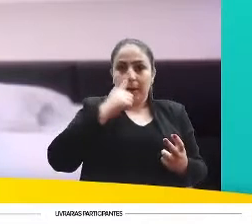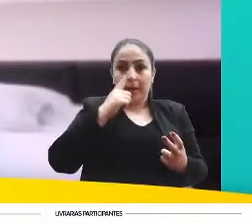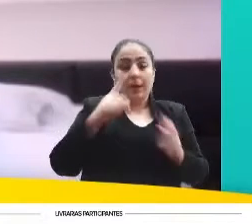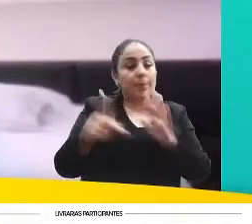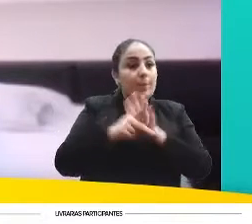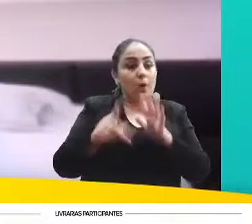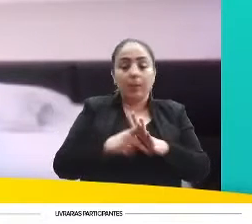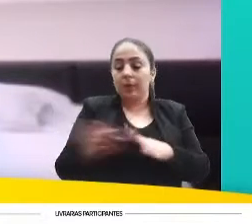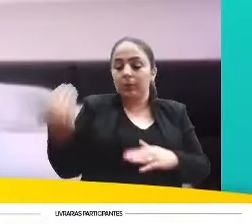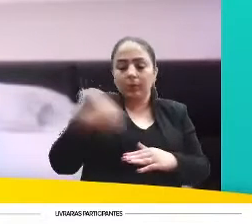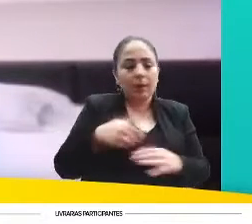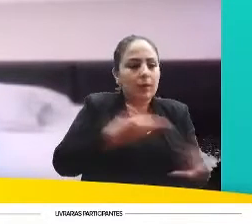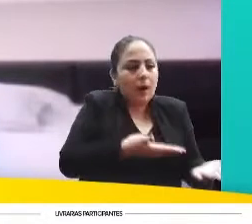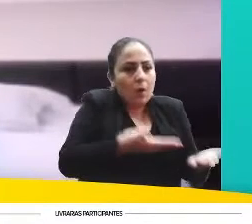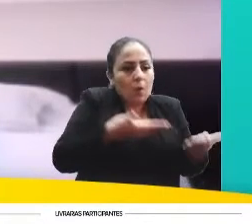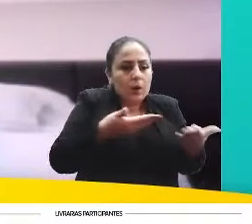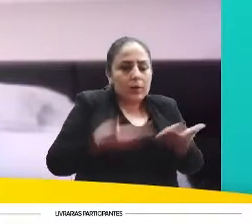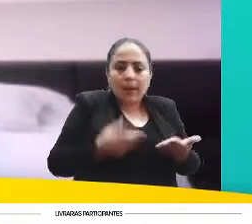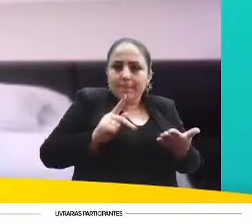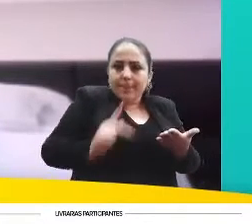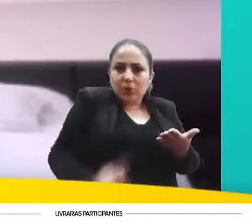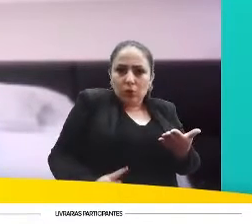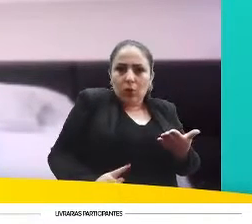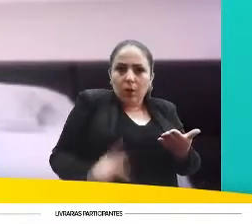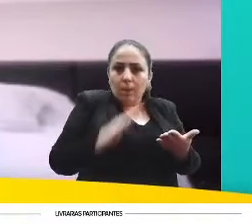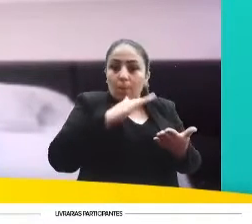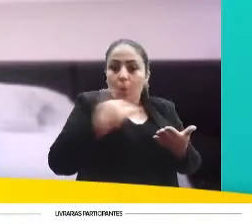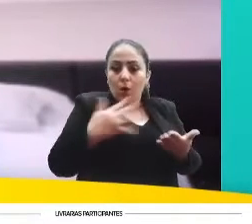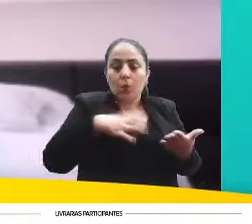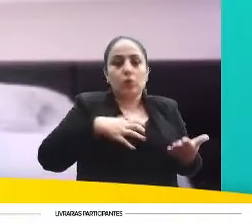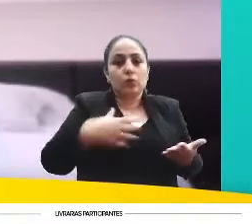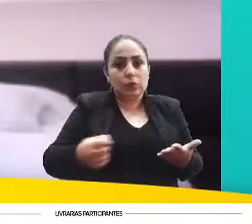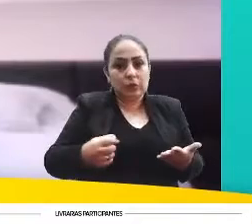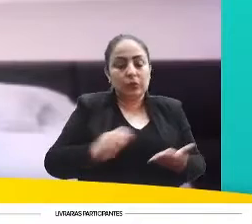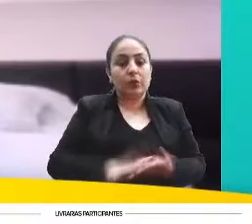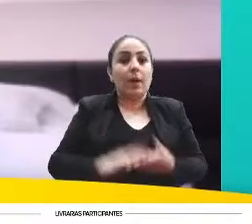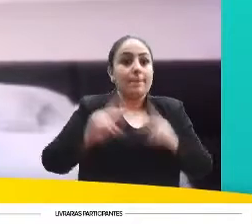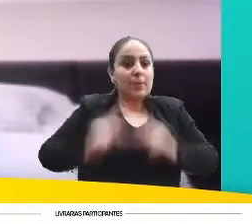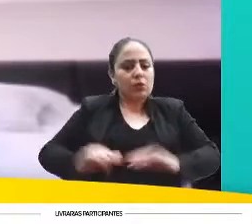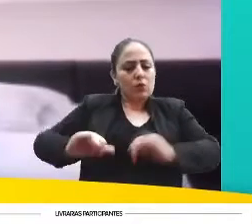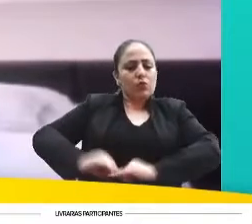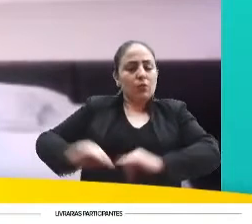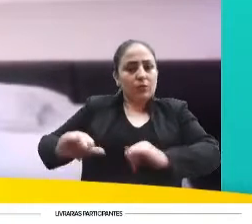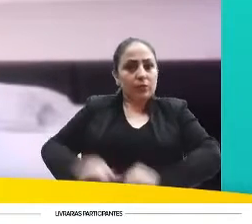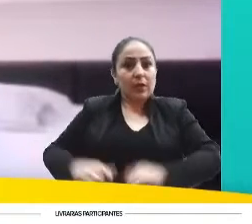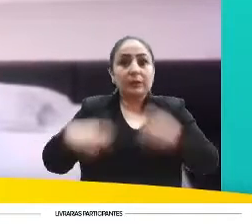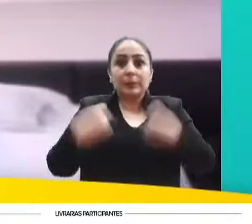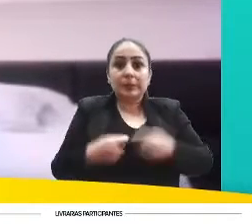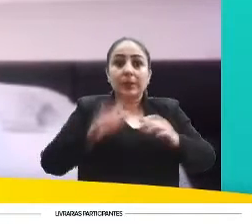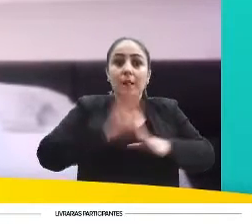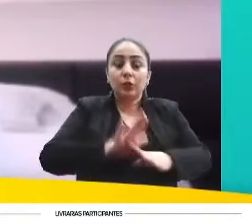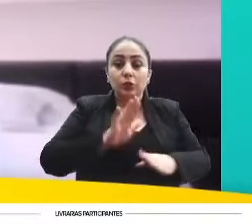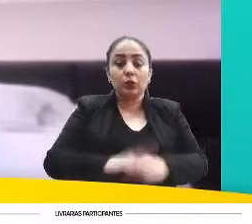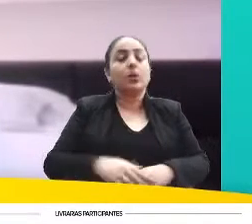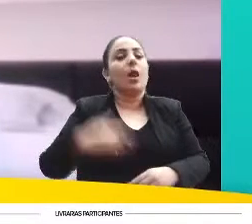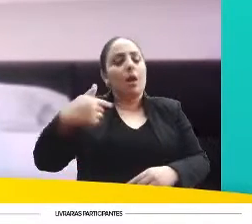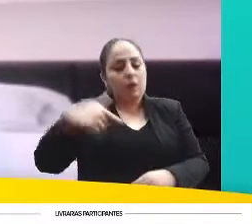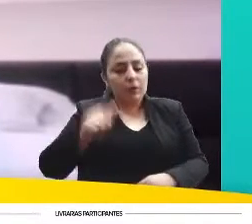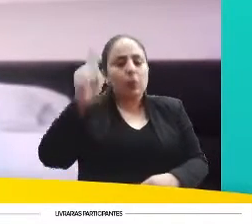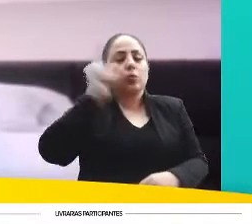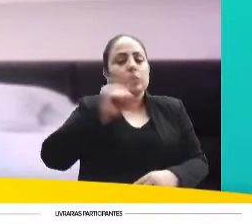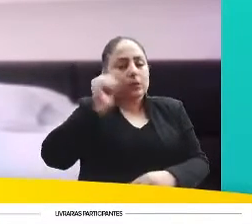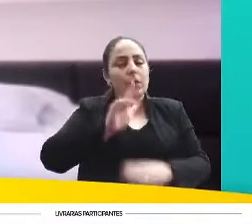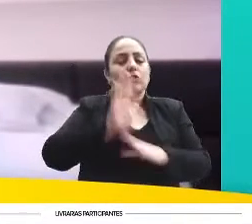aquele que vem para acolher a pessoa que morreu por suicídio, pessoa que está sofrendo, que precisa de ajuda, e ela vai